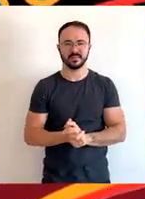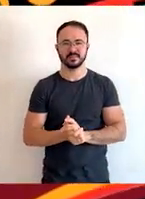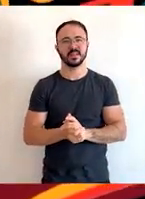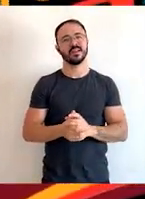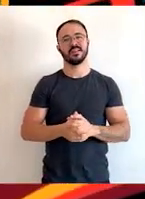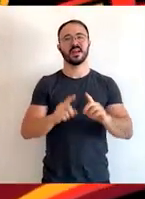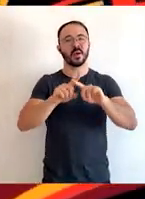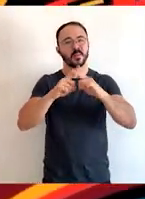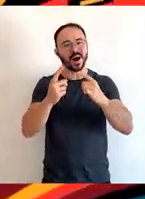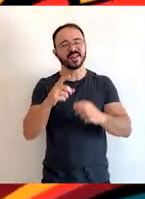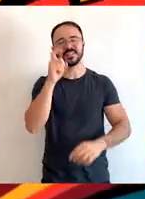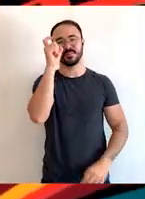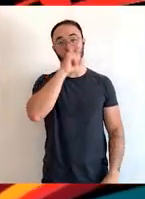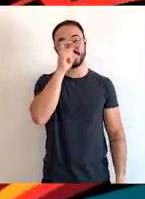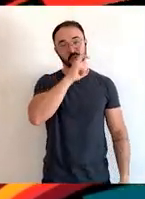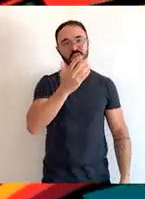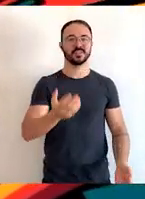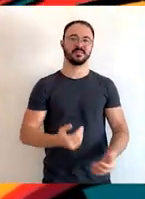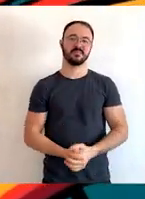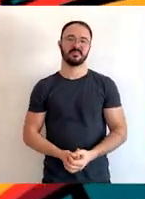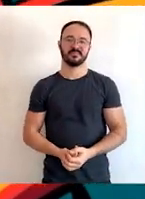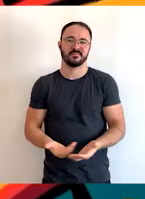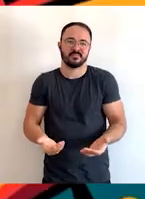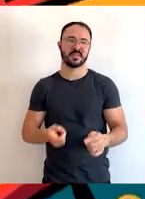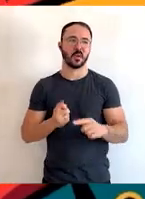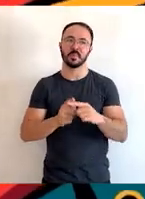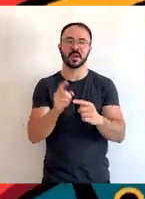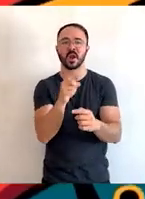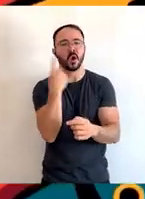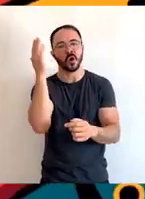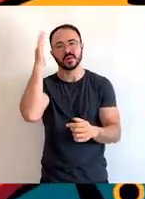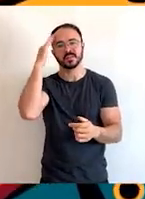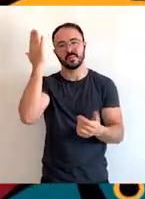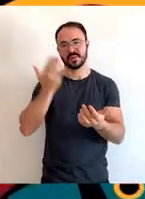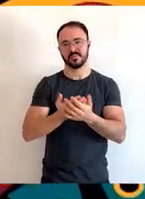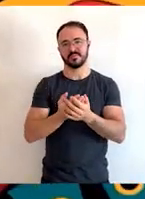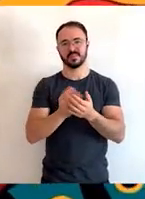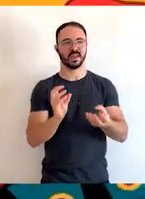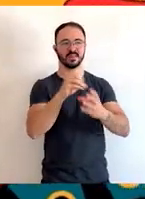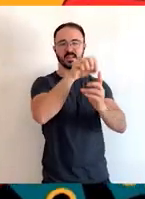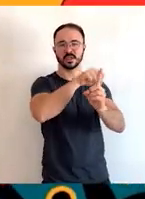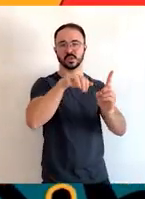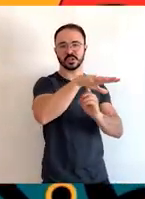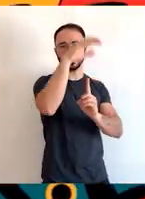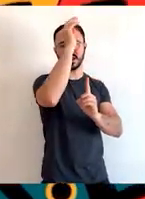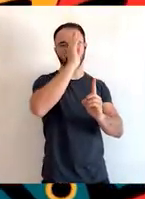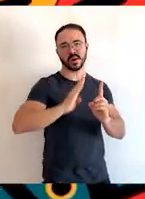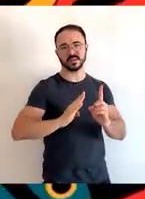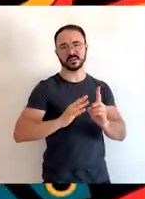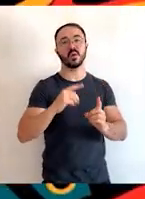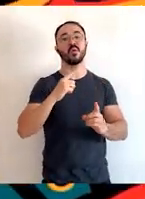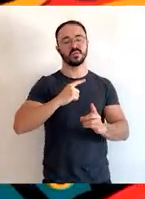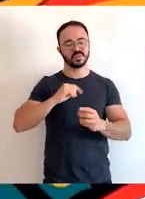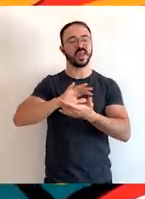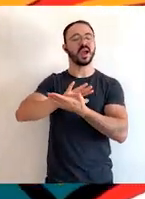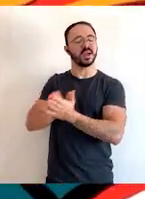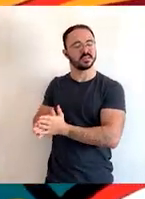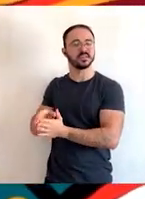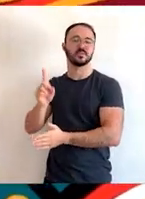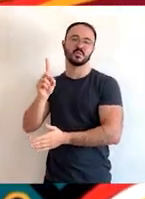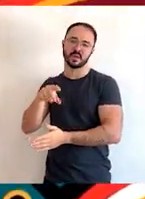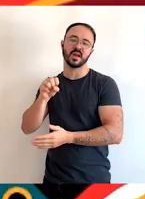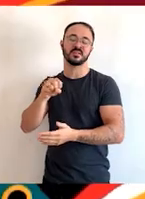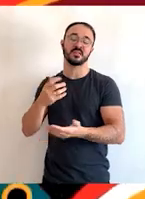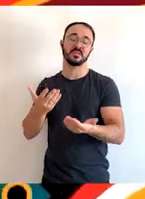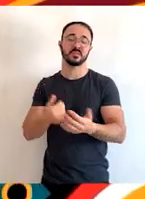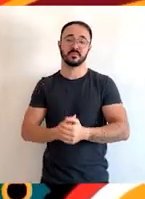democracia racial, o que é uma inverdade. Porque a gente sabe que na sociedade brasileira as práticas racistas